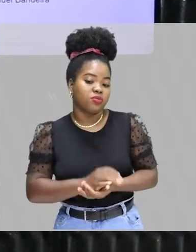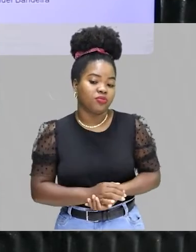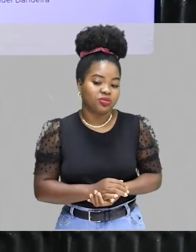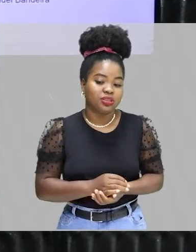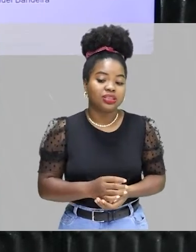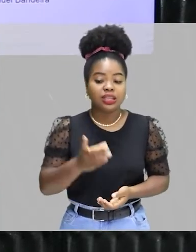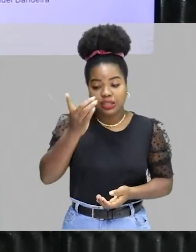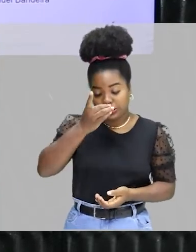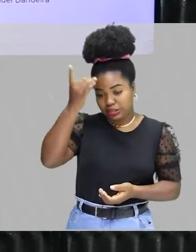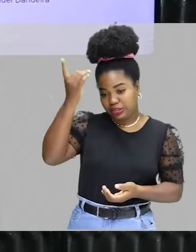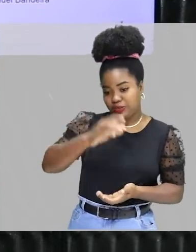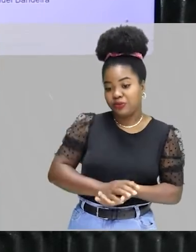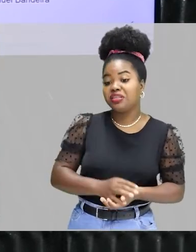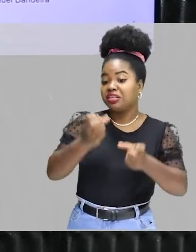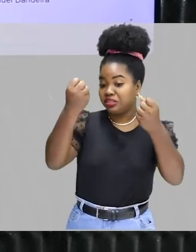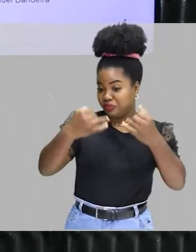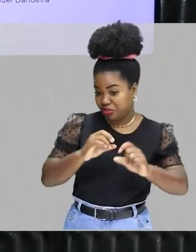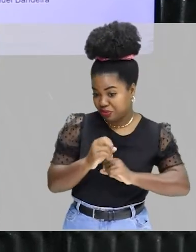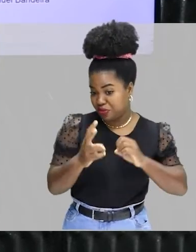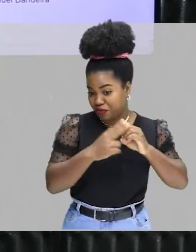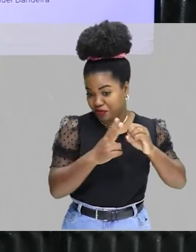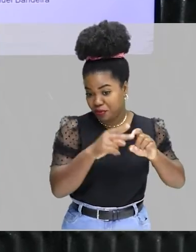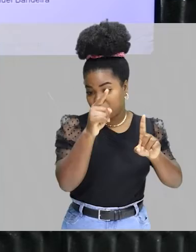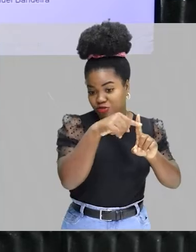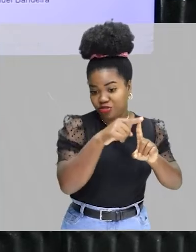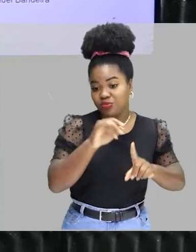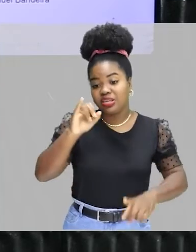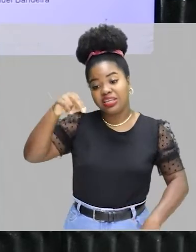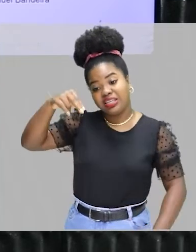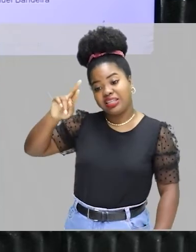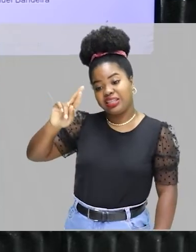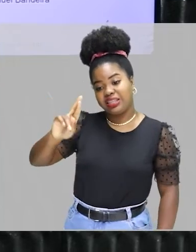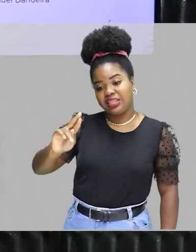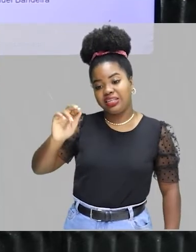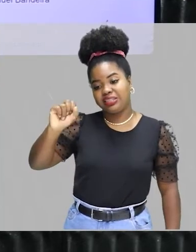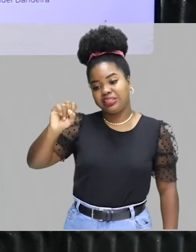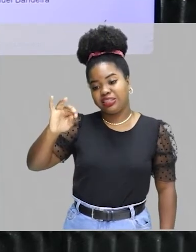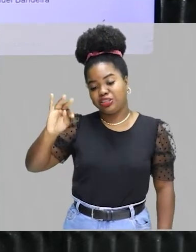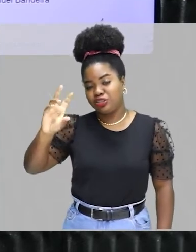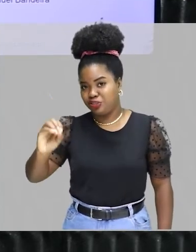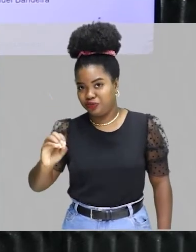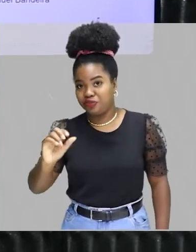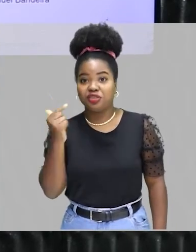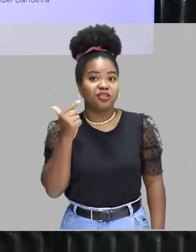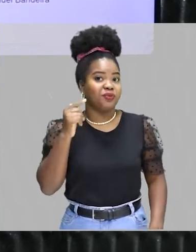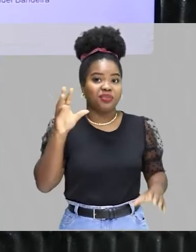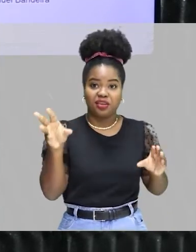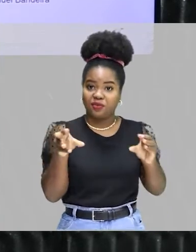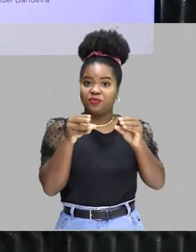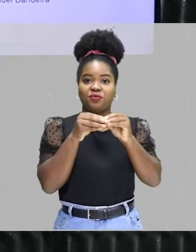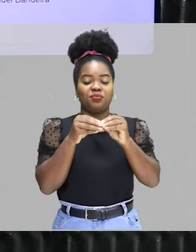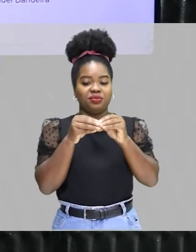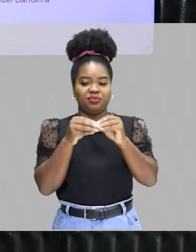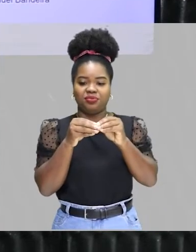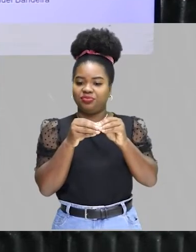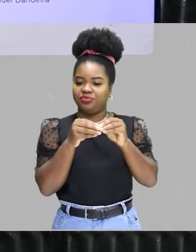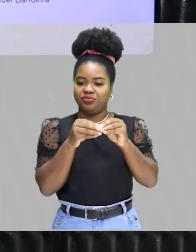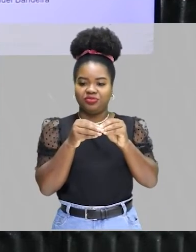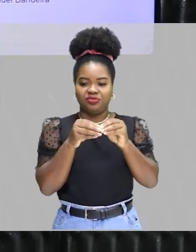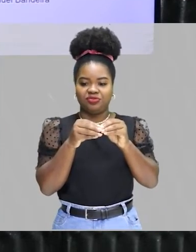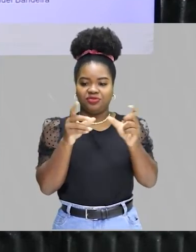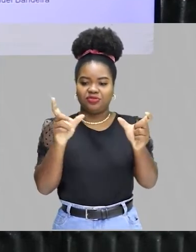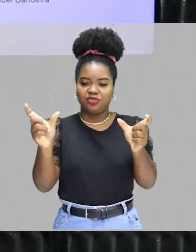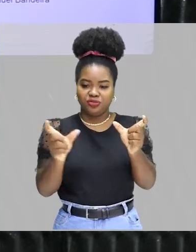disse que esse verbo é intransitivo. Significa dizer que não tem complemento, tá certo? E